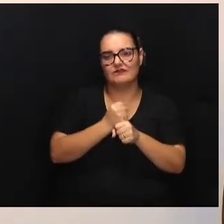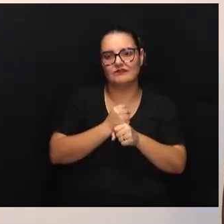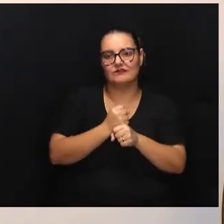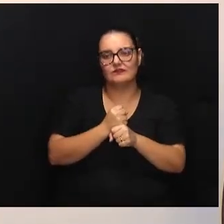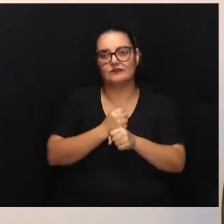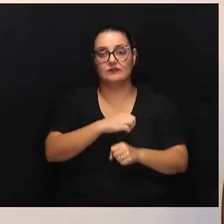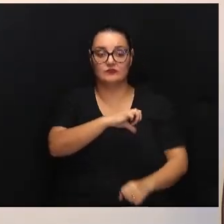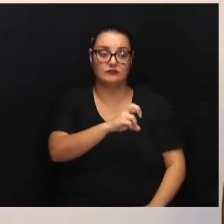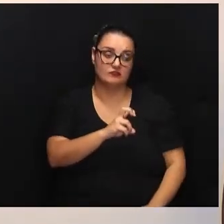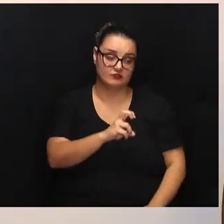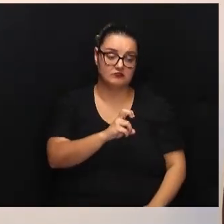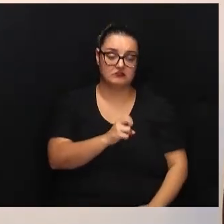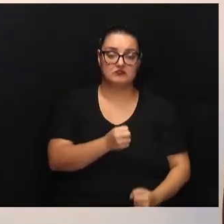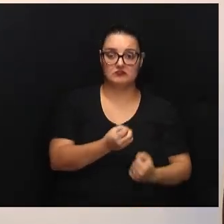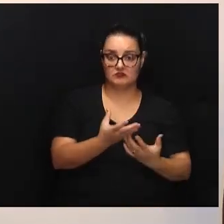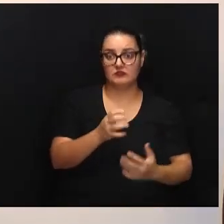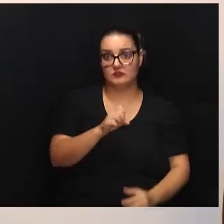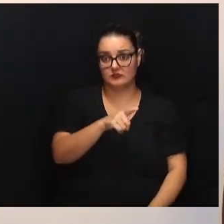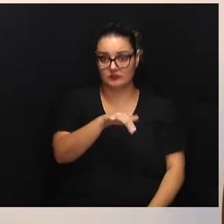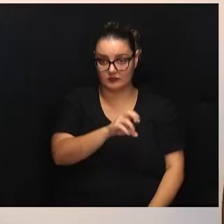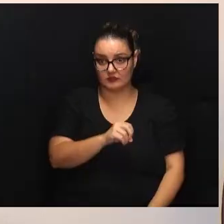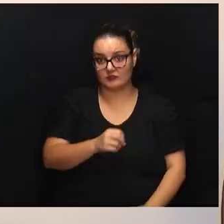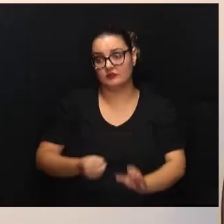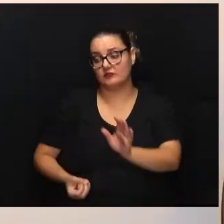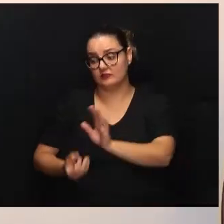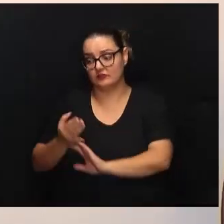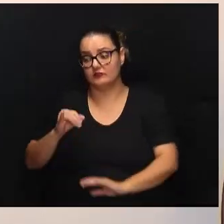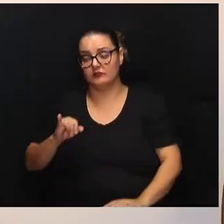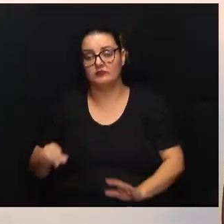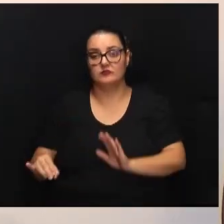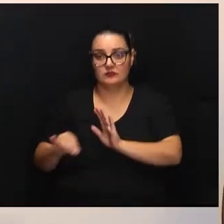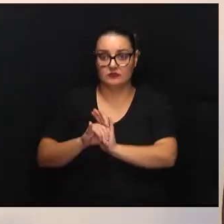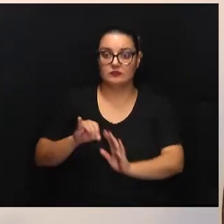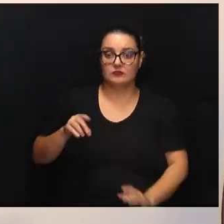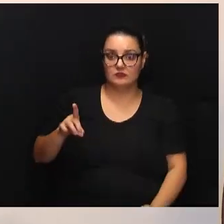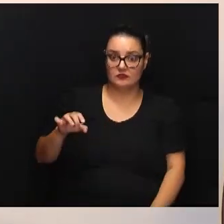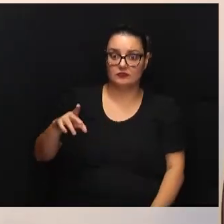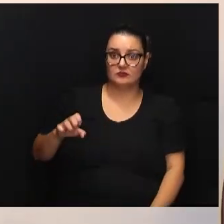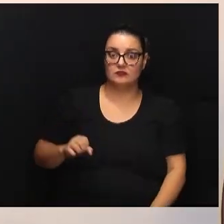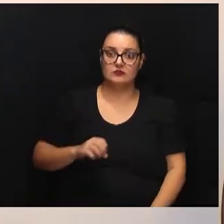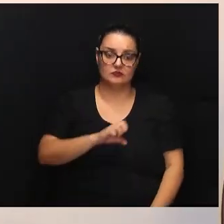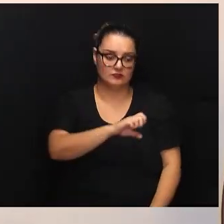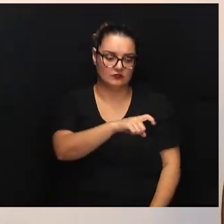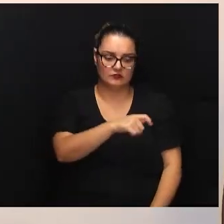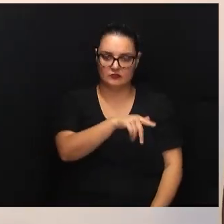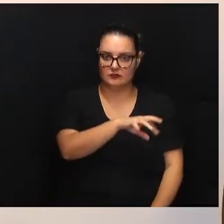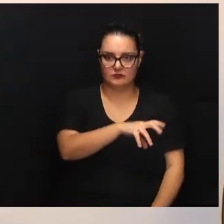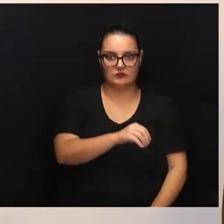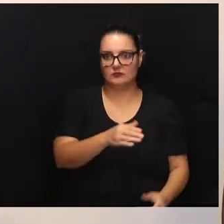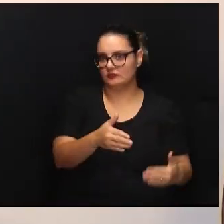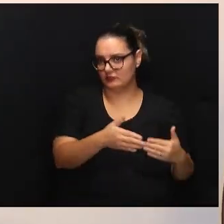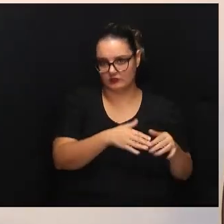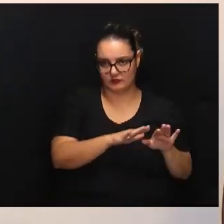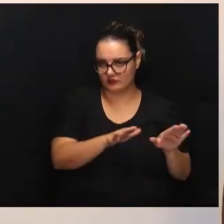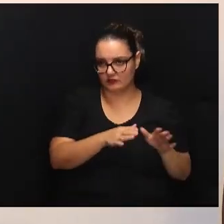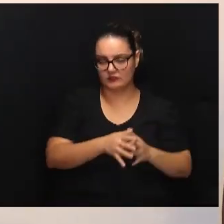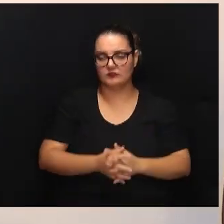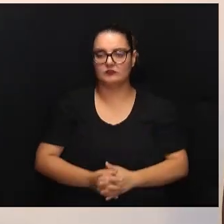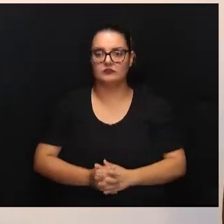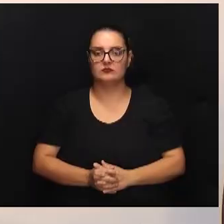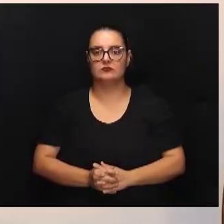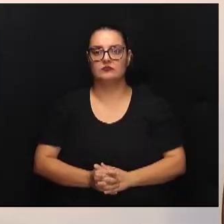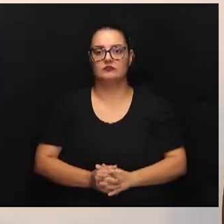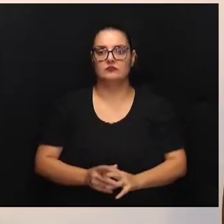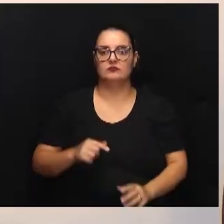Expressão, fundado em 95, mas em 98 a gente saiu do Expressão para fundar o Identidade. O Expressão depois parou, né,